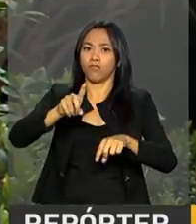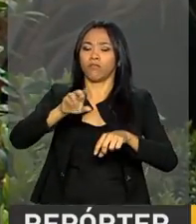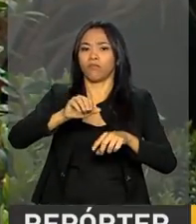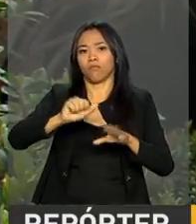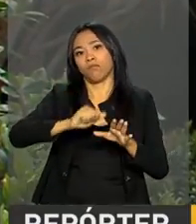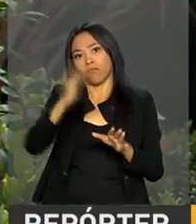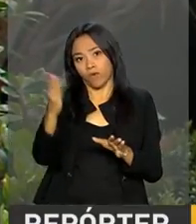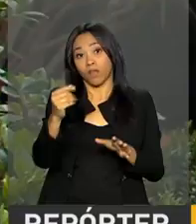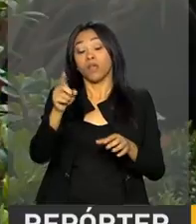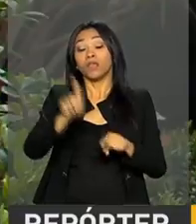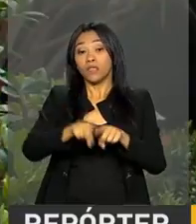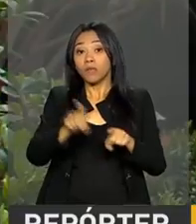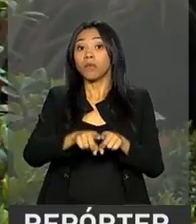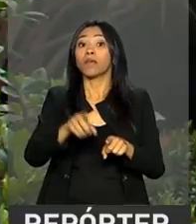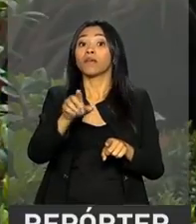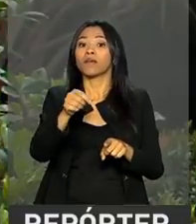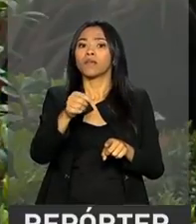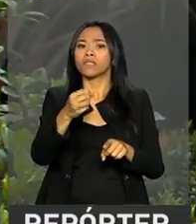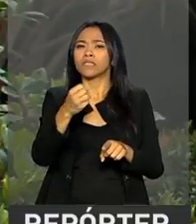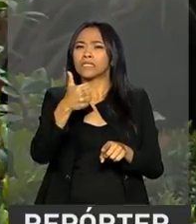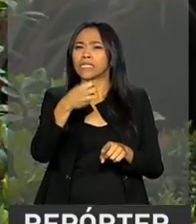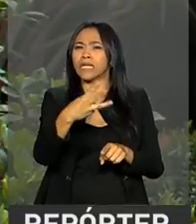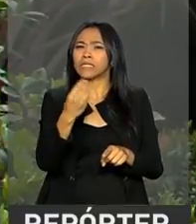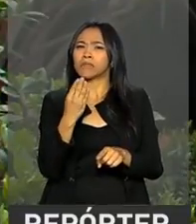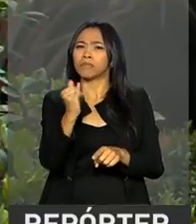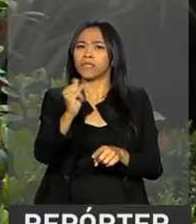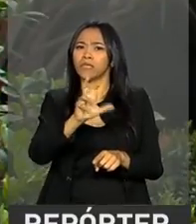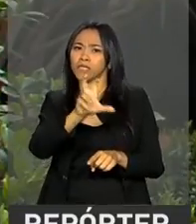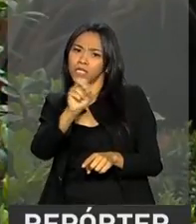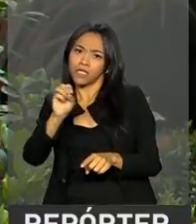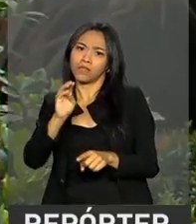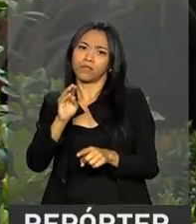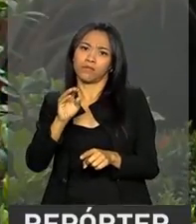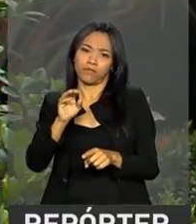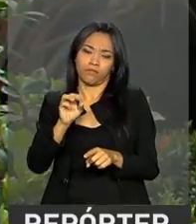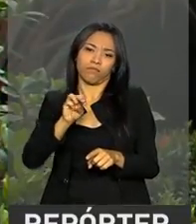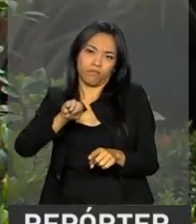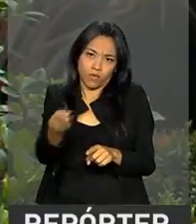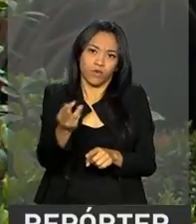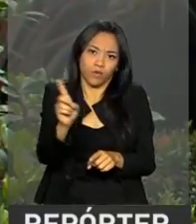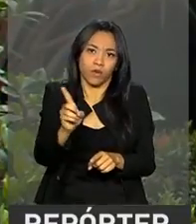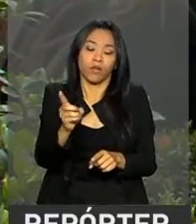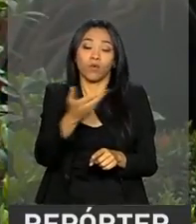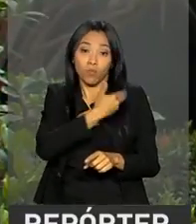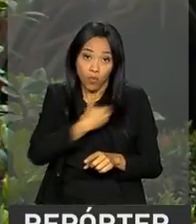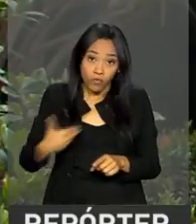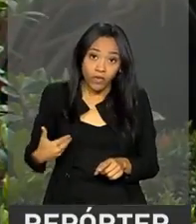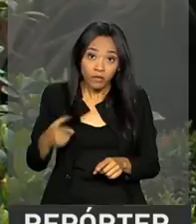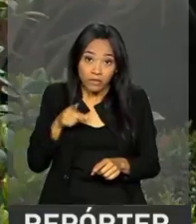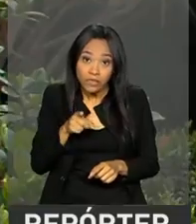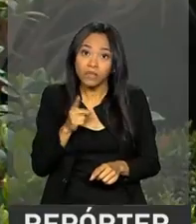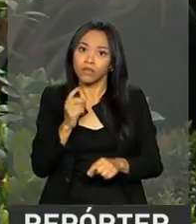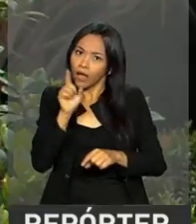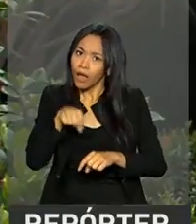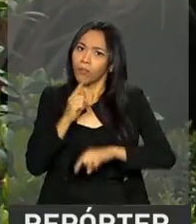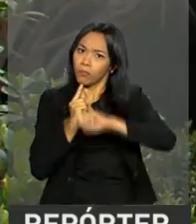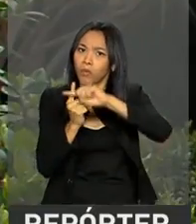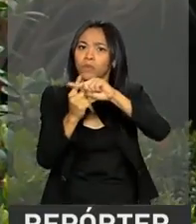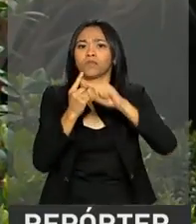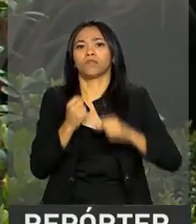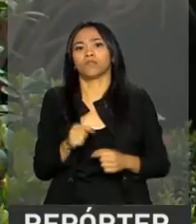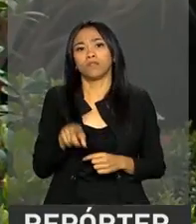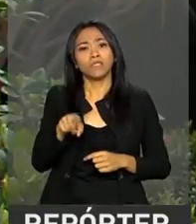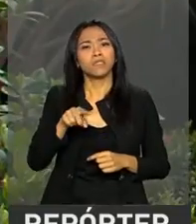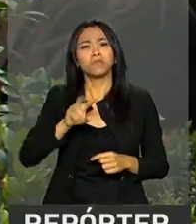cresceram atingindo a casa dos 13 bilhões e meio de dólares para o governo o saldo positivo do brasil está